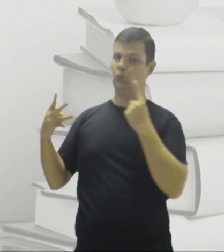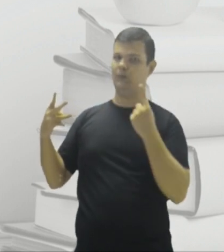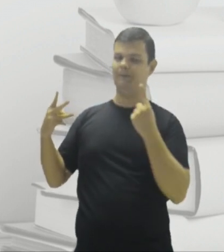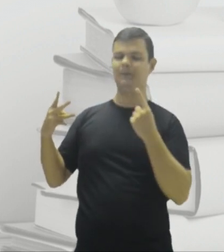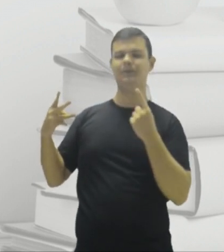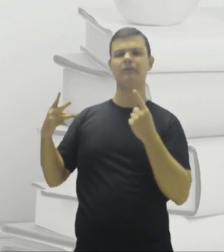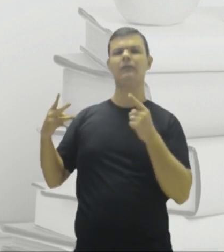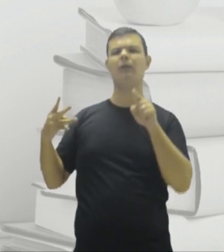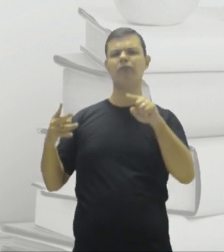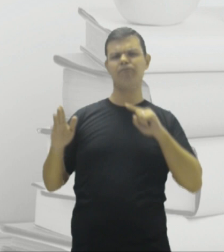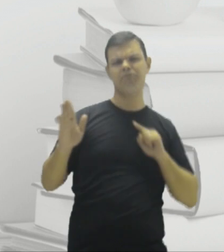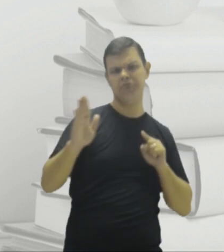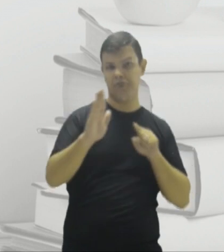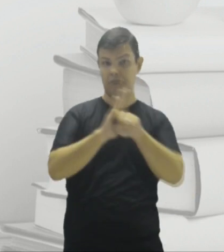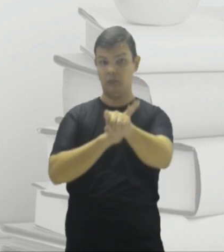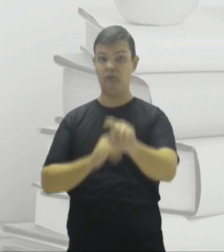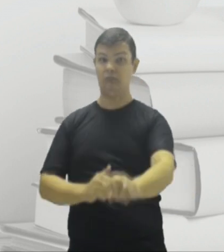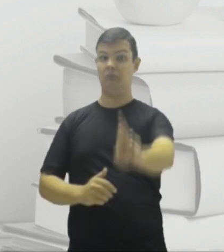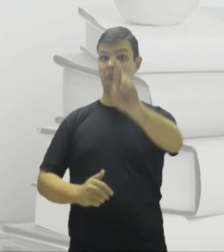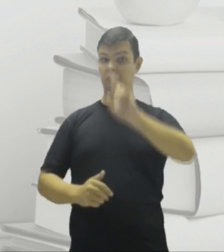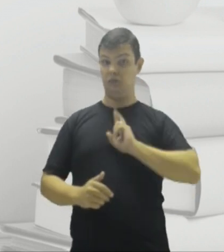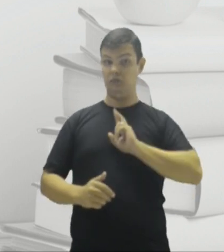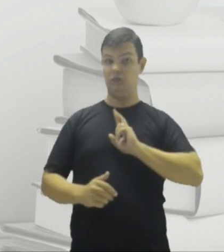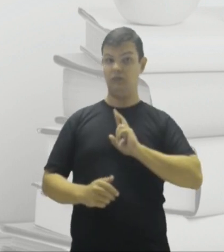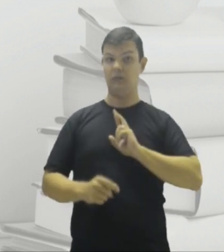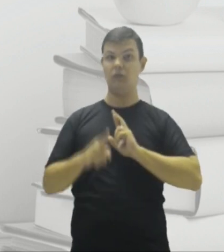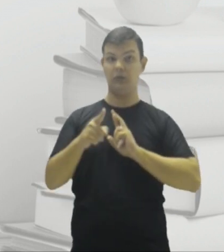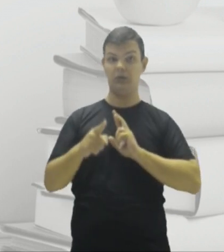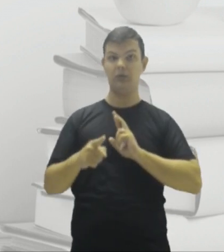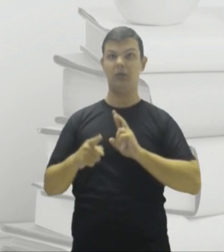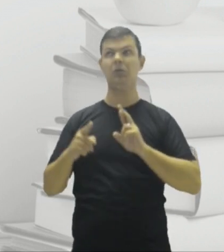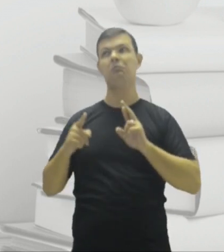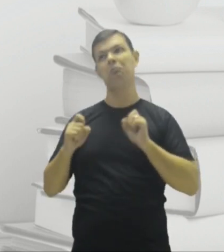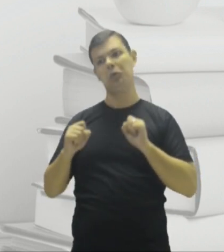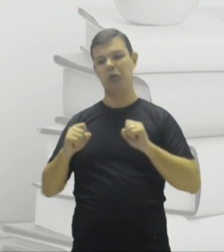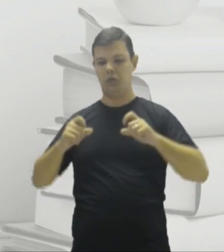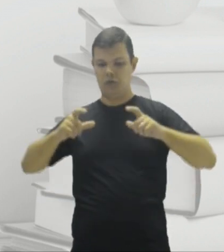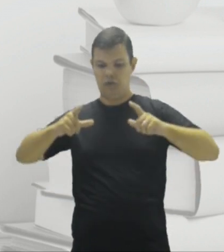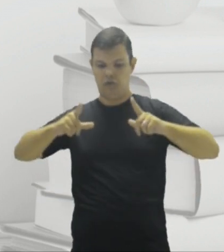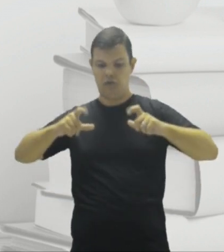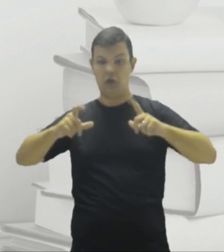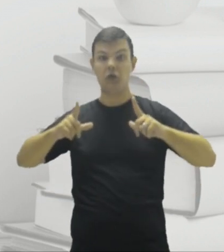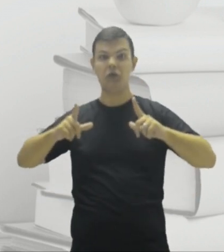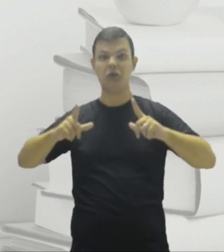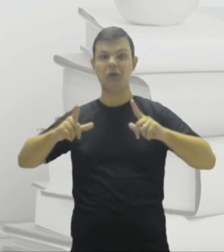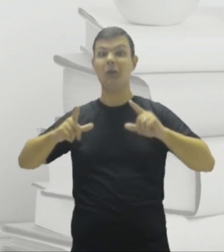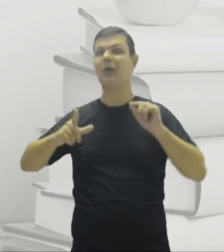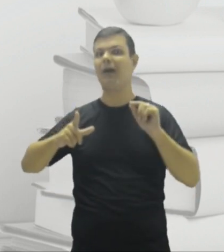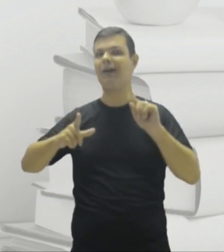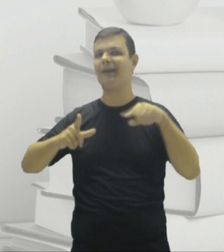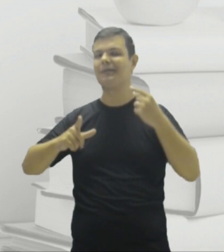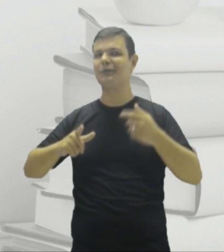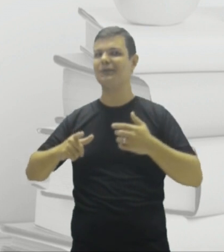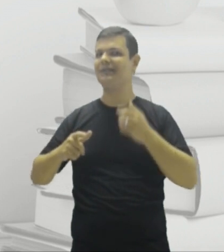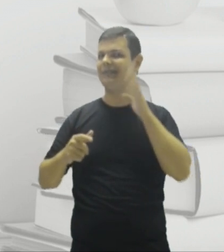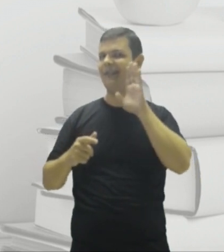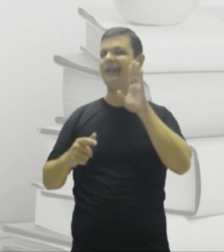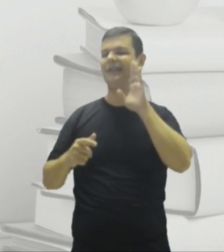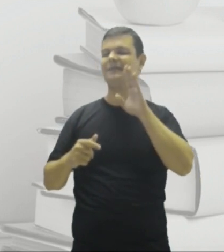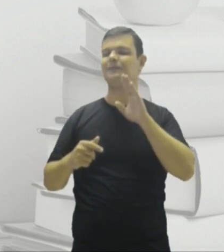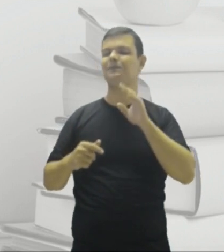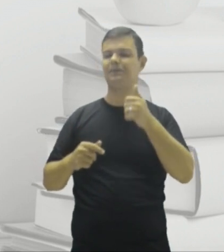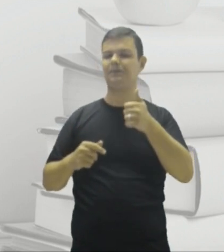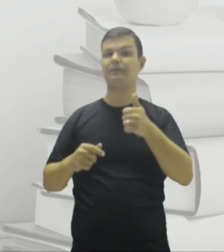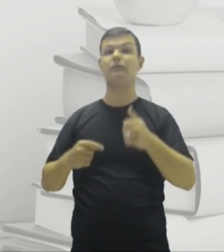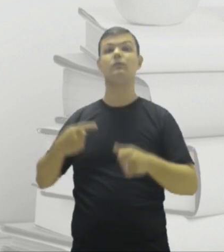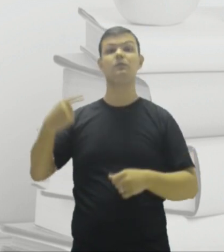uma pergunta e você vai responder. Se você puder bater uma foto, daqui a pouco vai ter uma surpresa para vocês. Então,